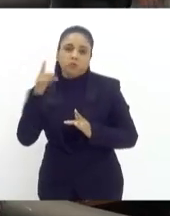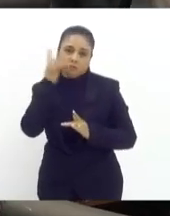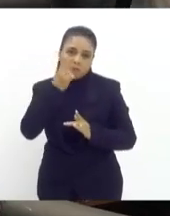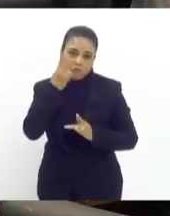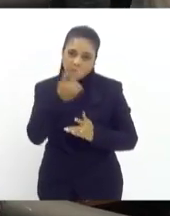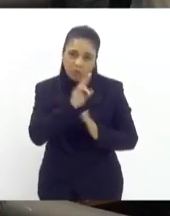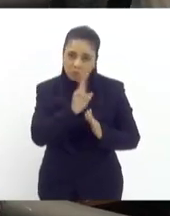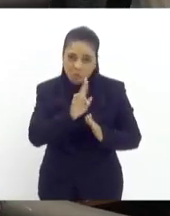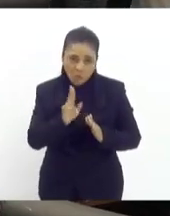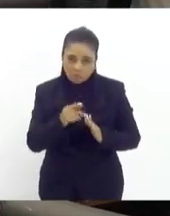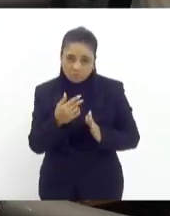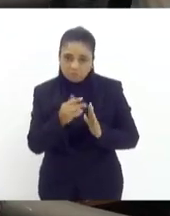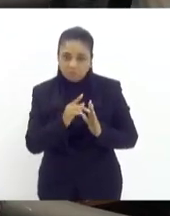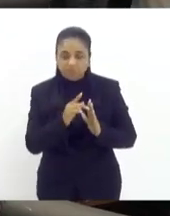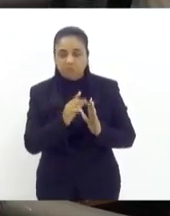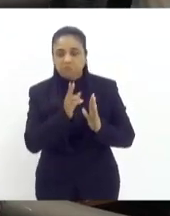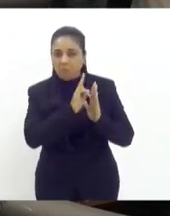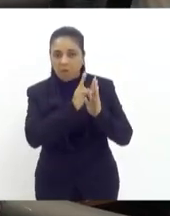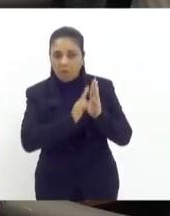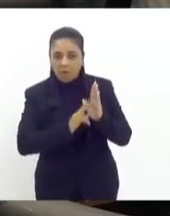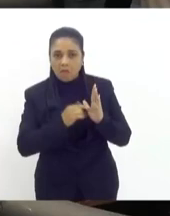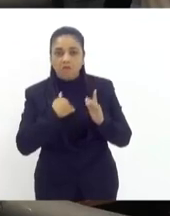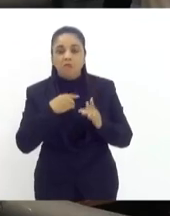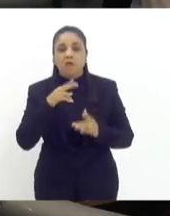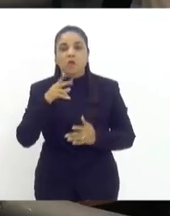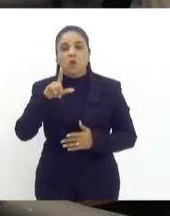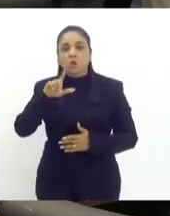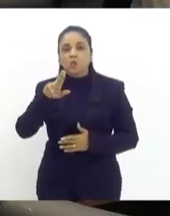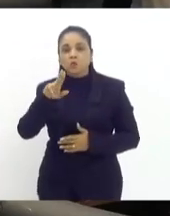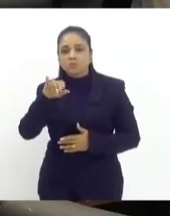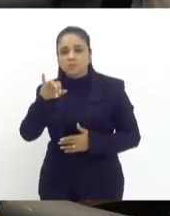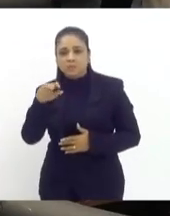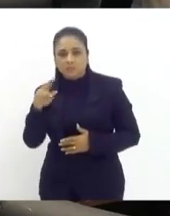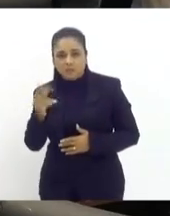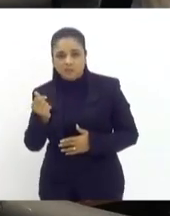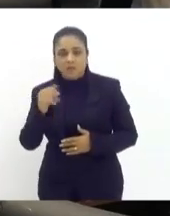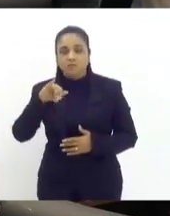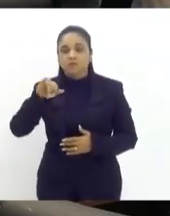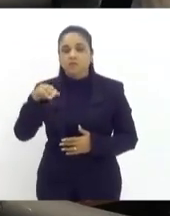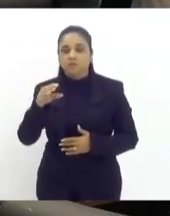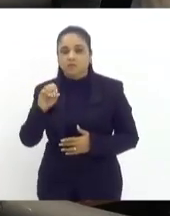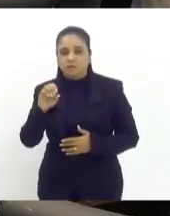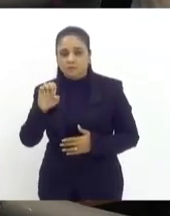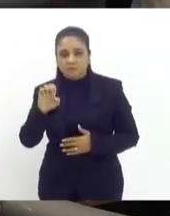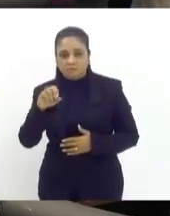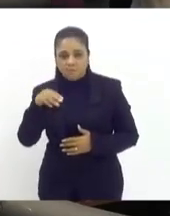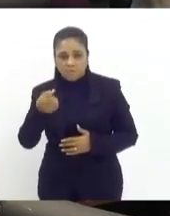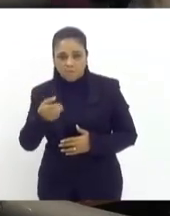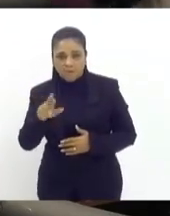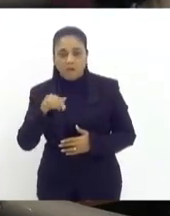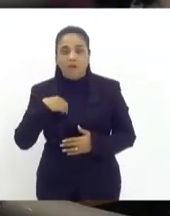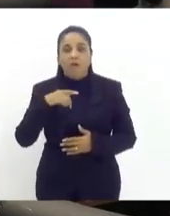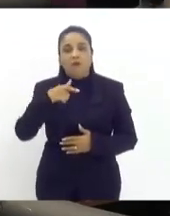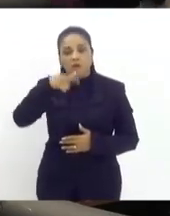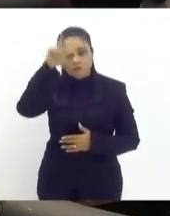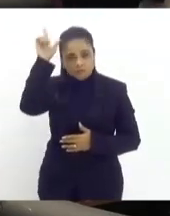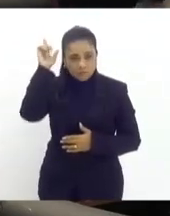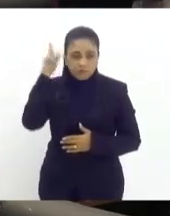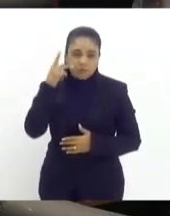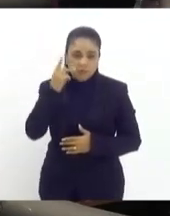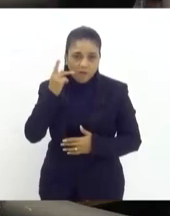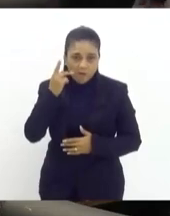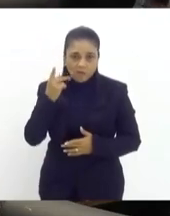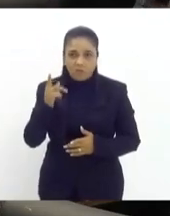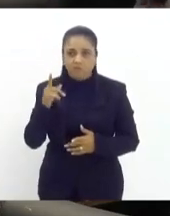Lucinha Deputado Josemar com a autoria Deputado Jari Deputado Luiz Paulo vai